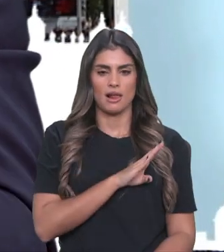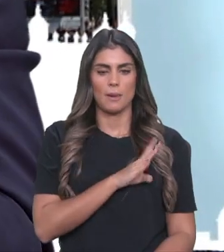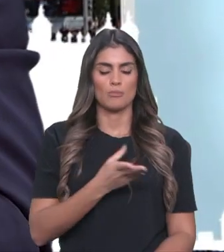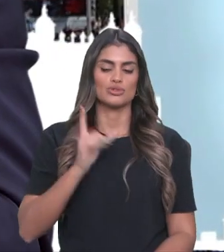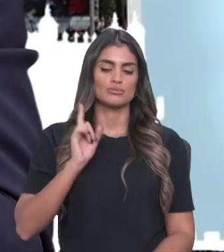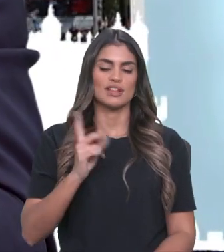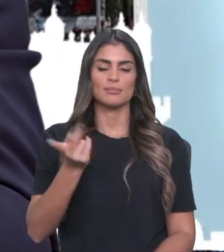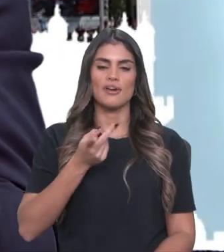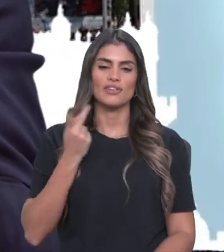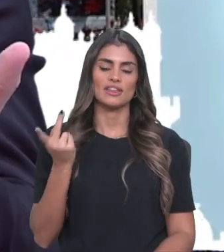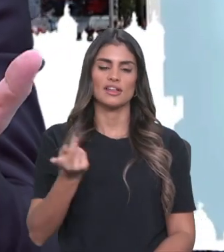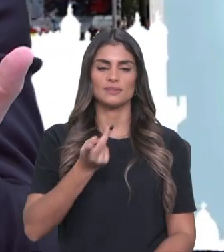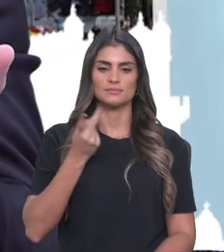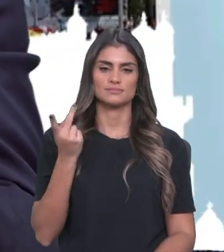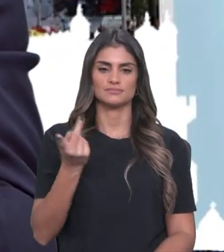vital. No fundo também